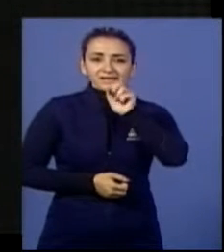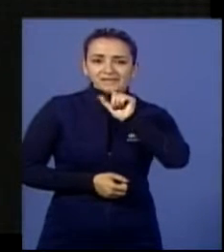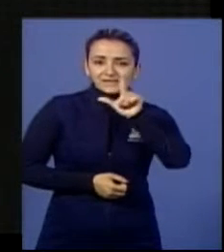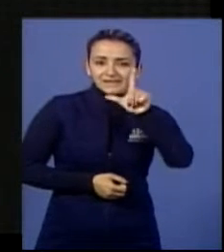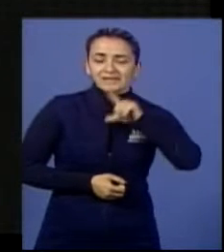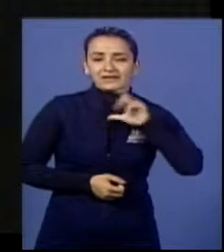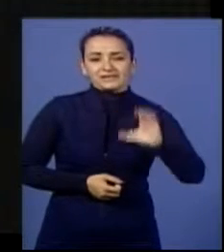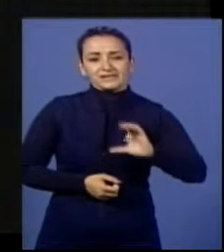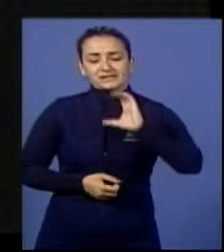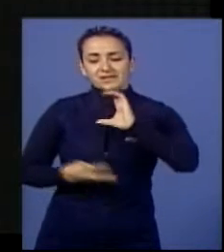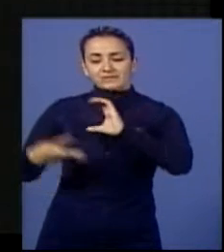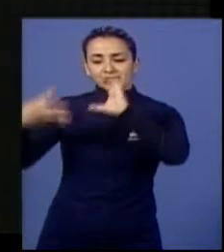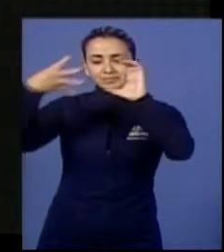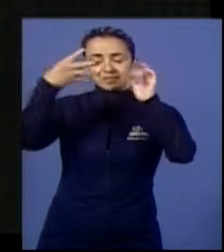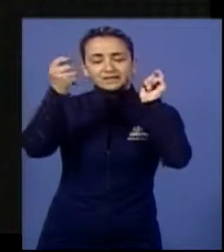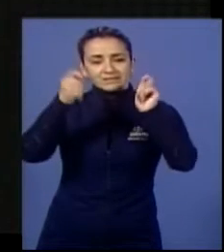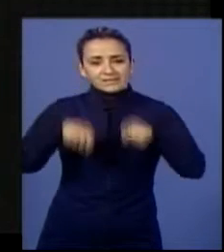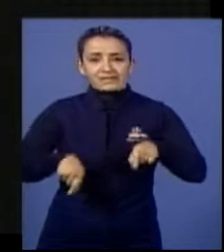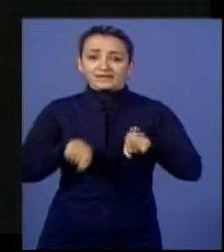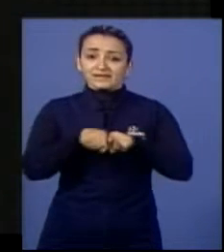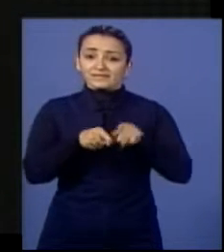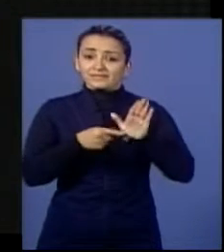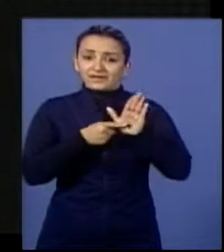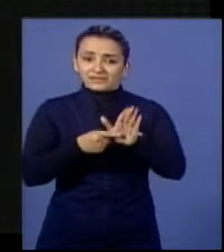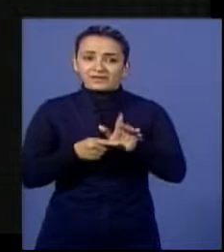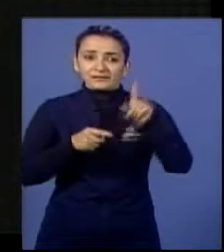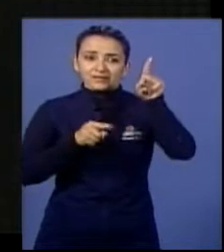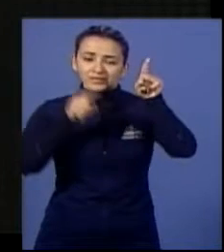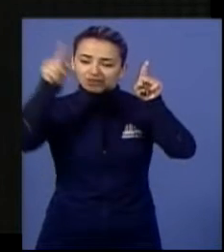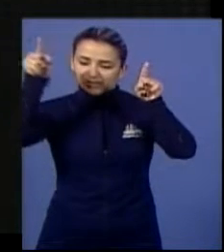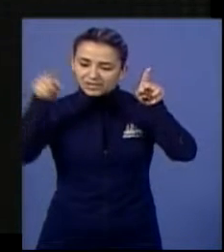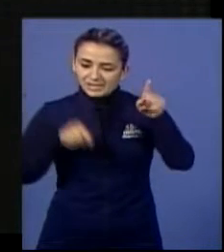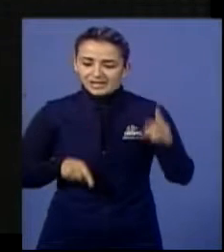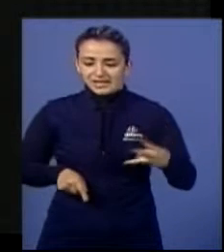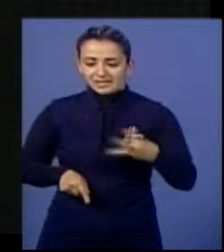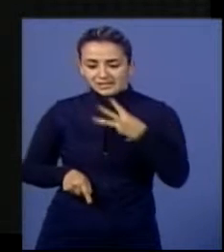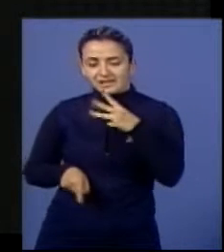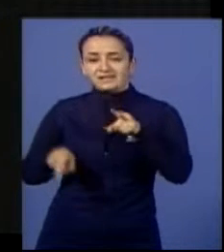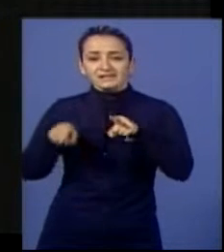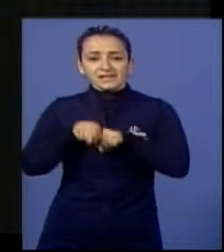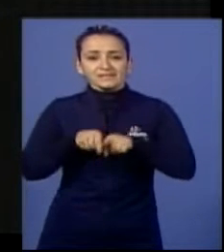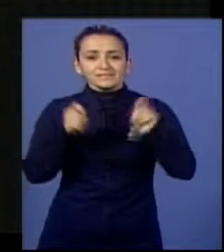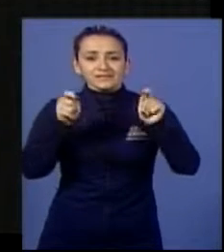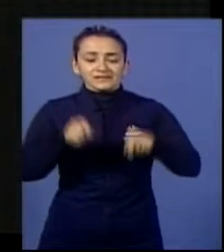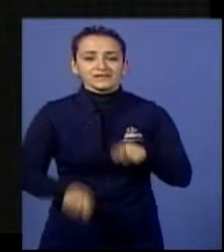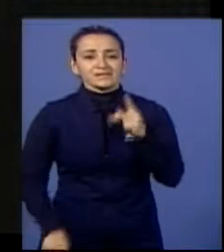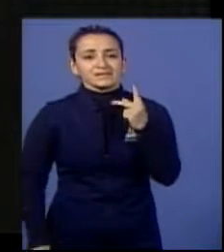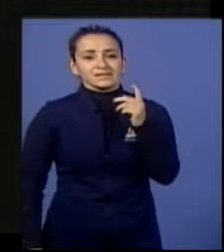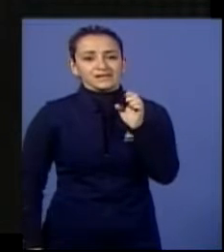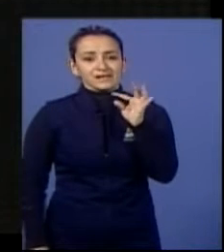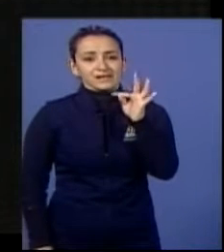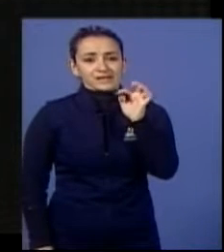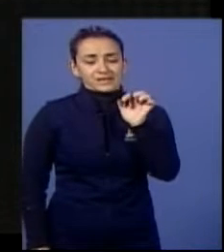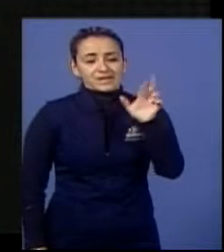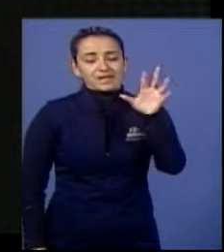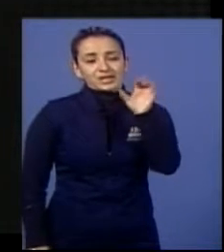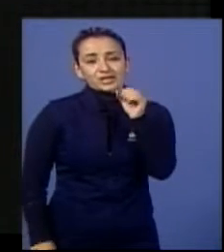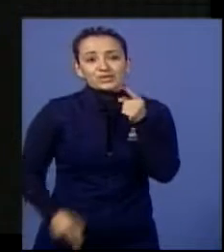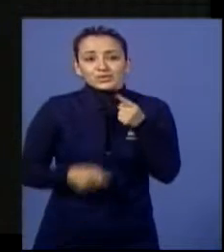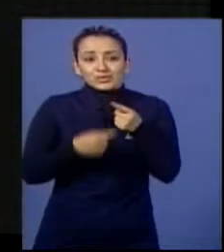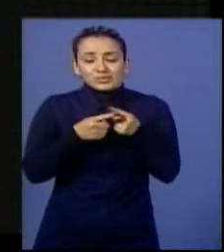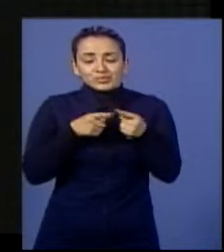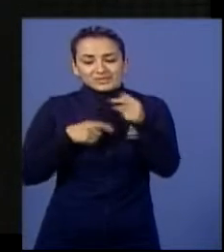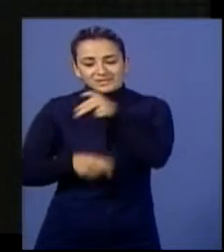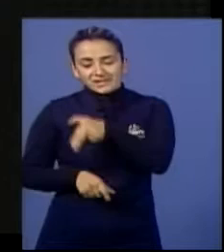vai ser ramificada, porque ela vai apresentar três pontas, e essa cadeia vai ser heterogênea por causa da presença